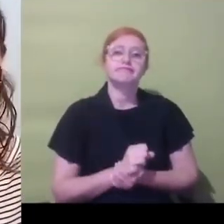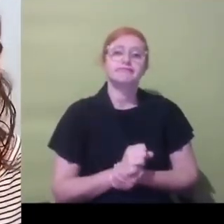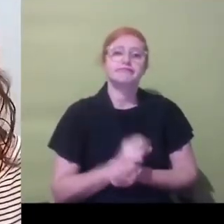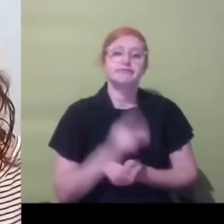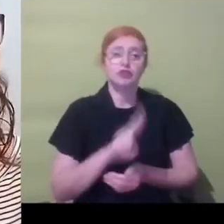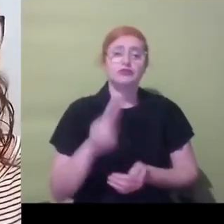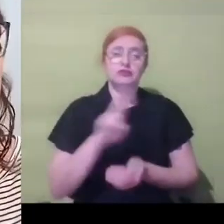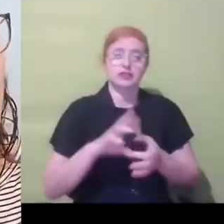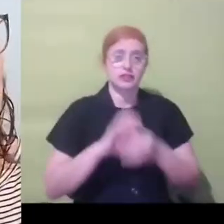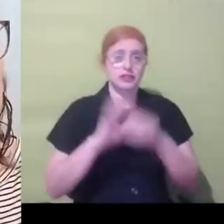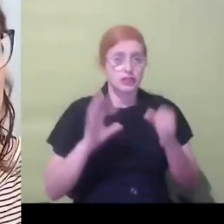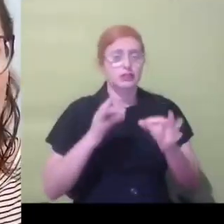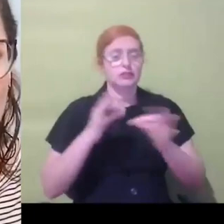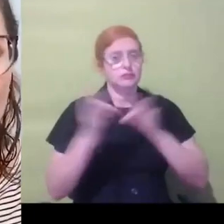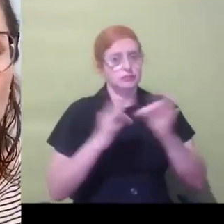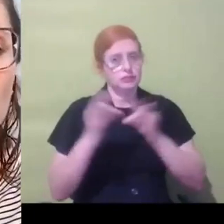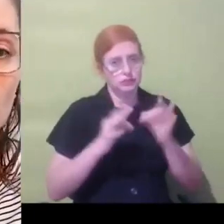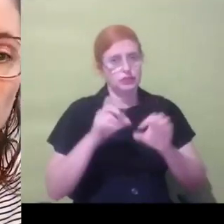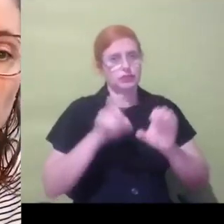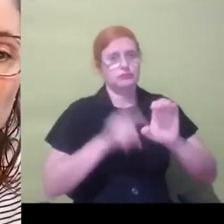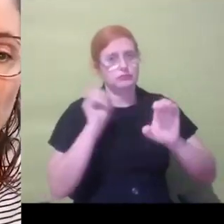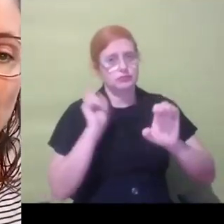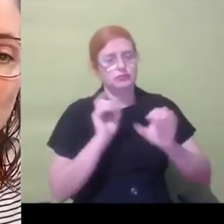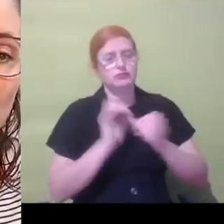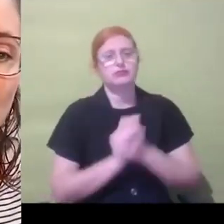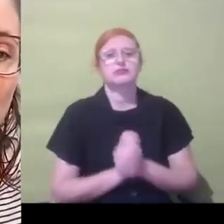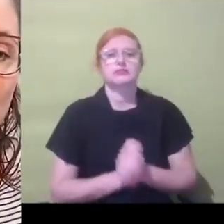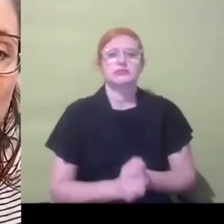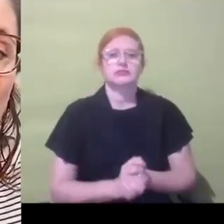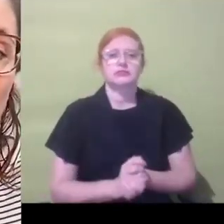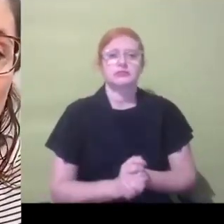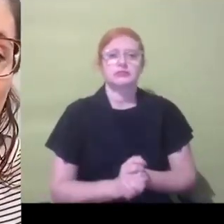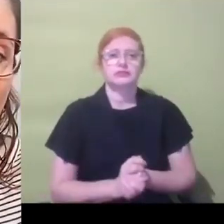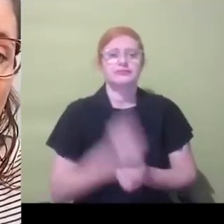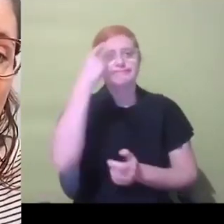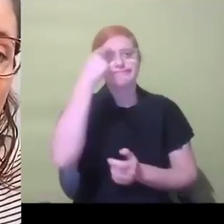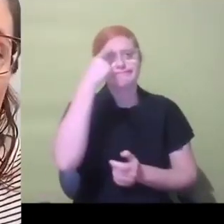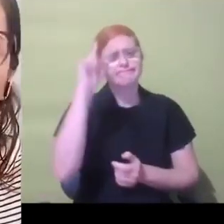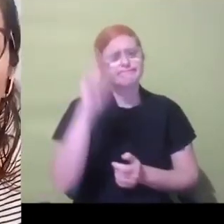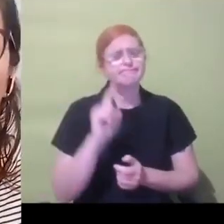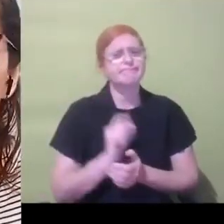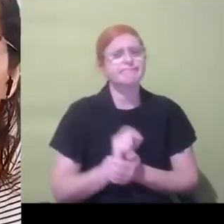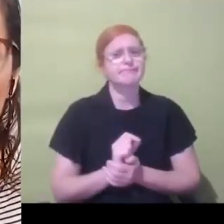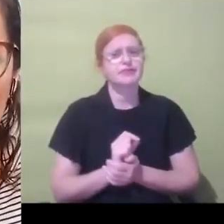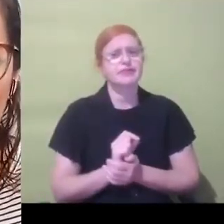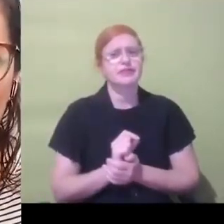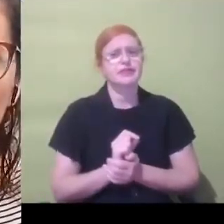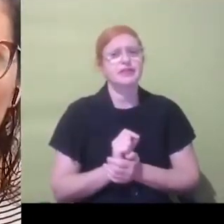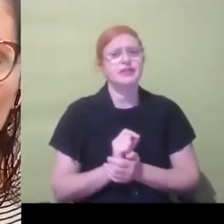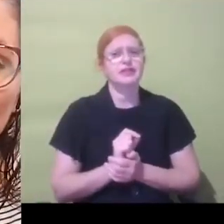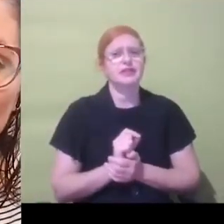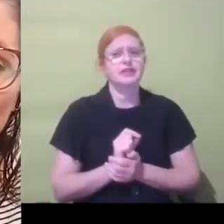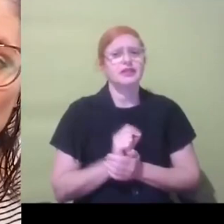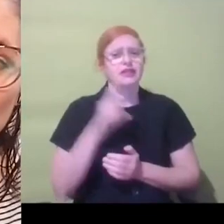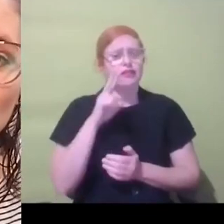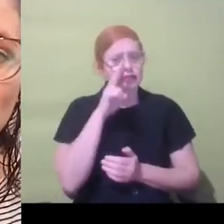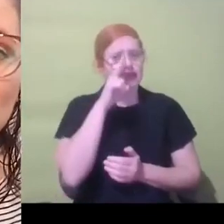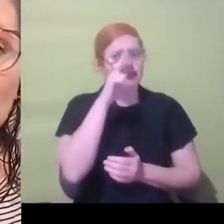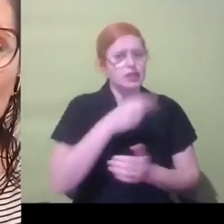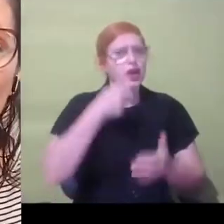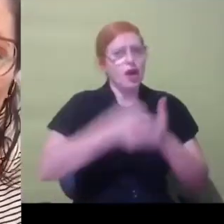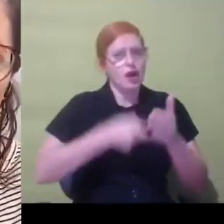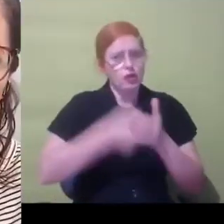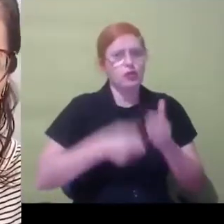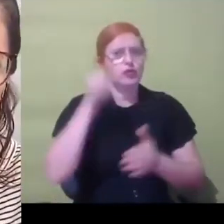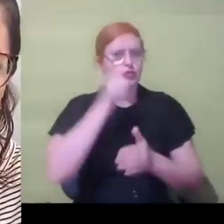a Universidade Livre é um projeto autônomo, e a ideia é fortalecer a luta dos movimentos de